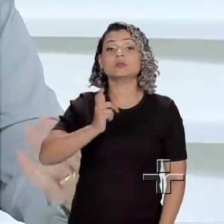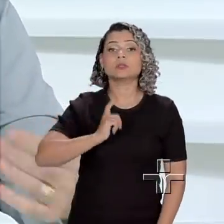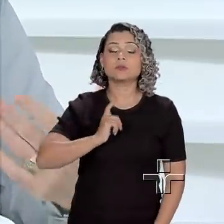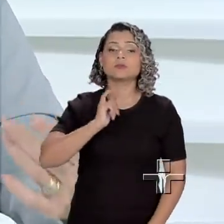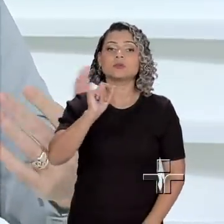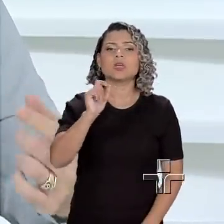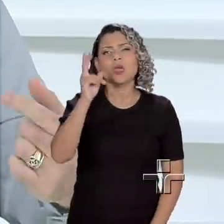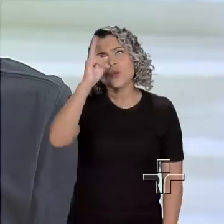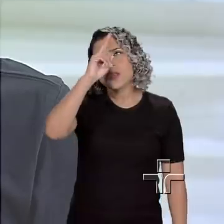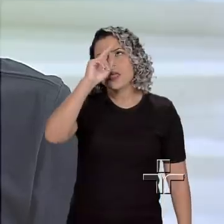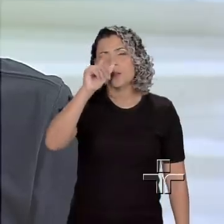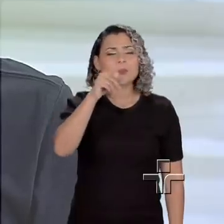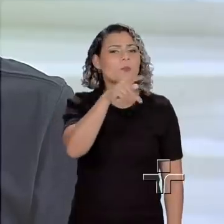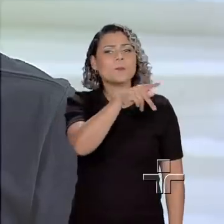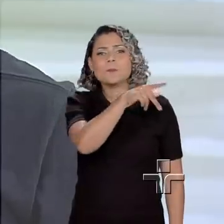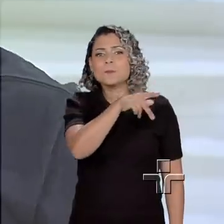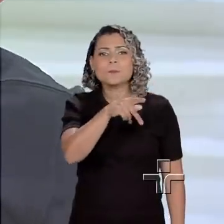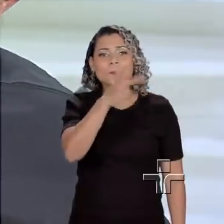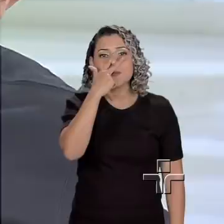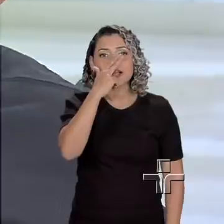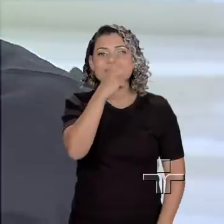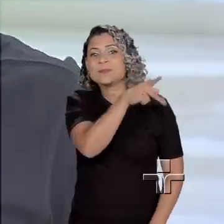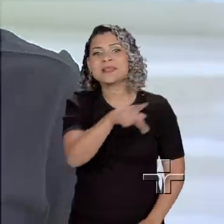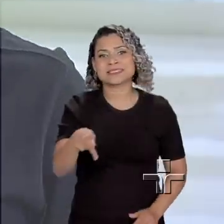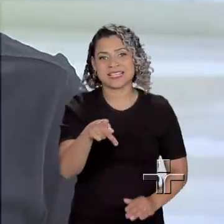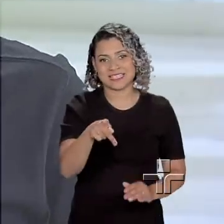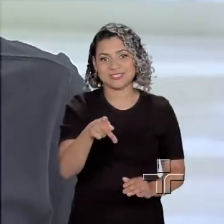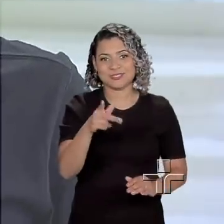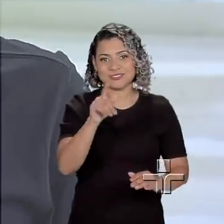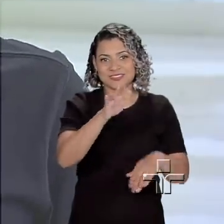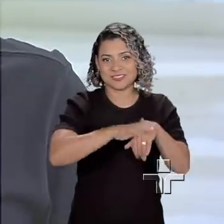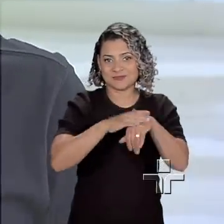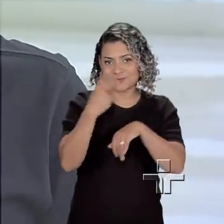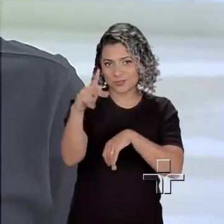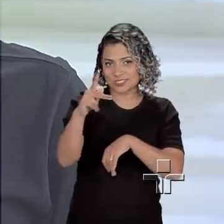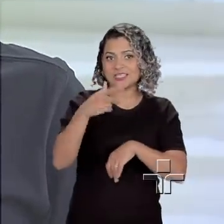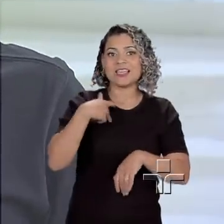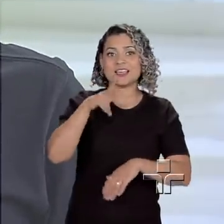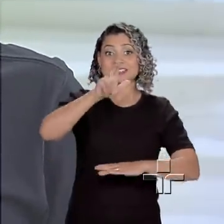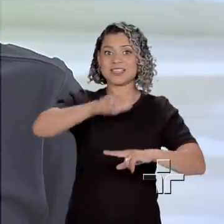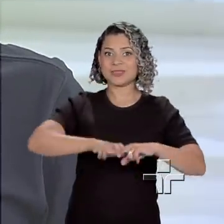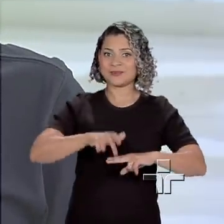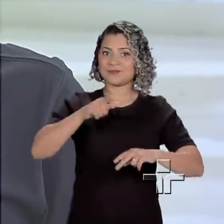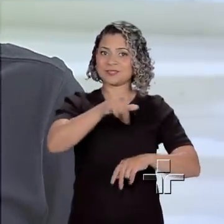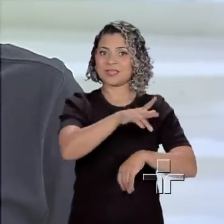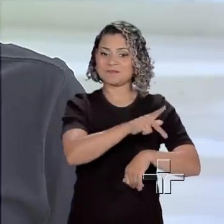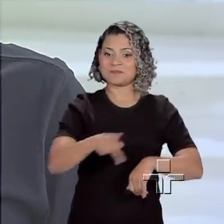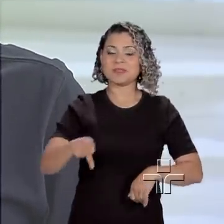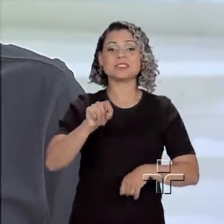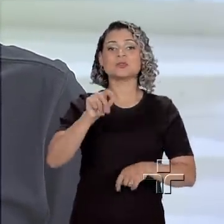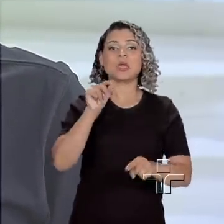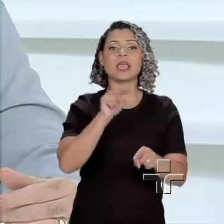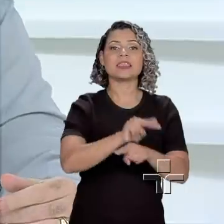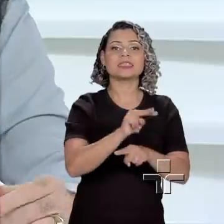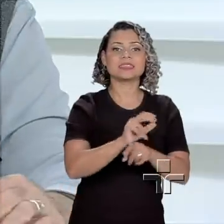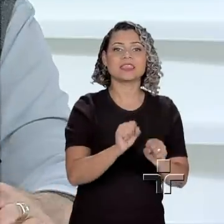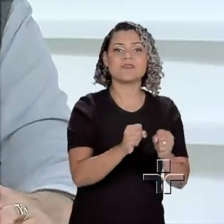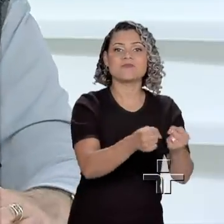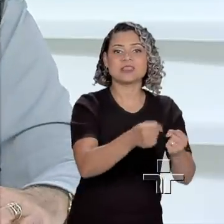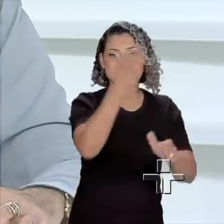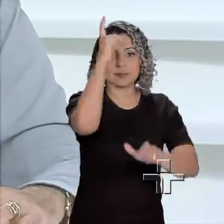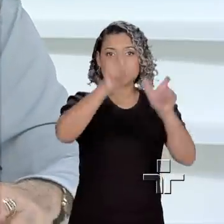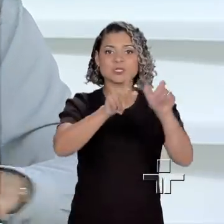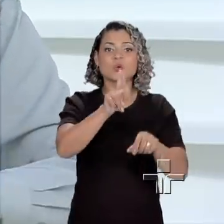que eu lembro, o primeiro representante dos usuários na internet. Isso, foi sim. Você sentou na cadeira de representação e de defesa dos usuários. Exato. E só para complementar,